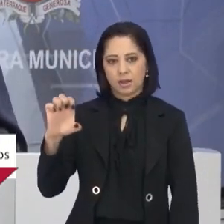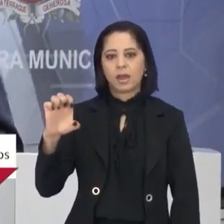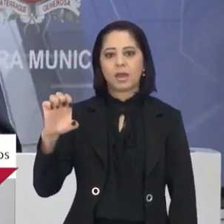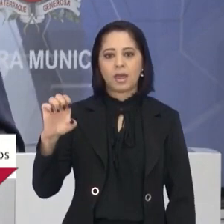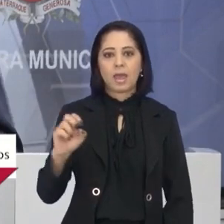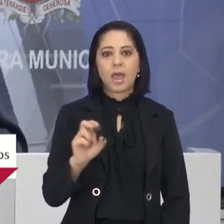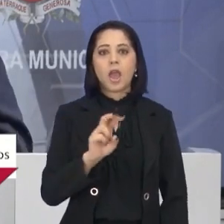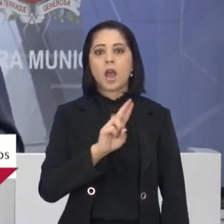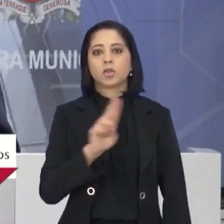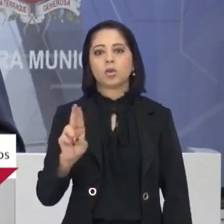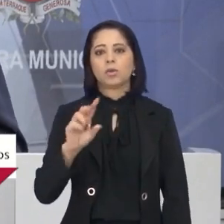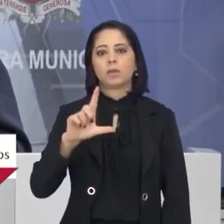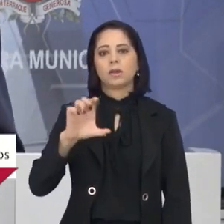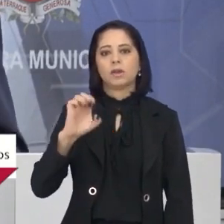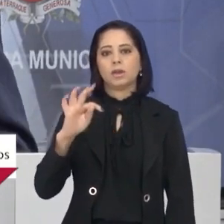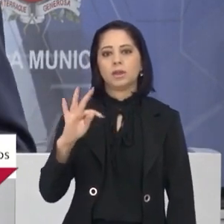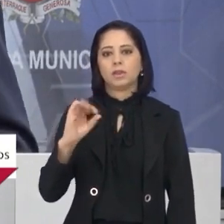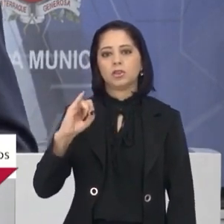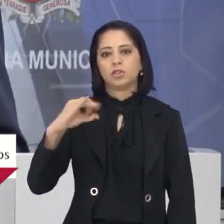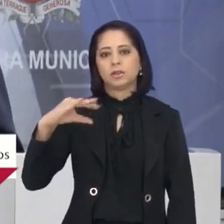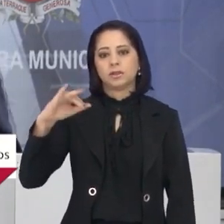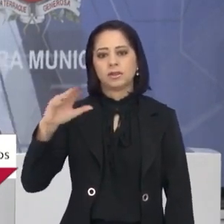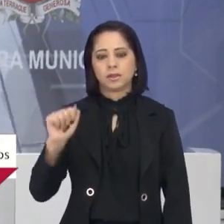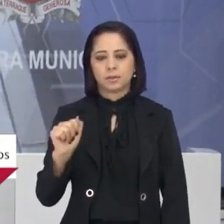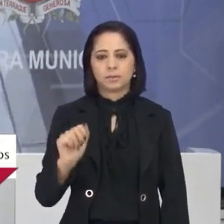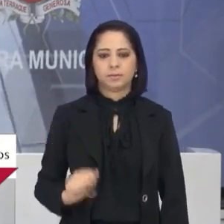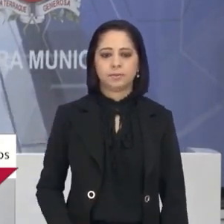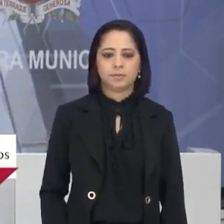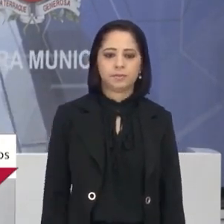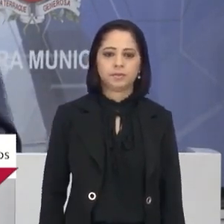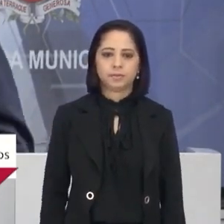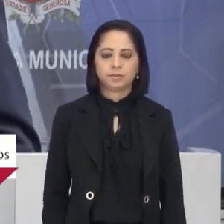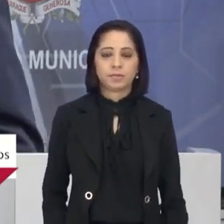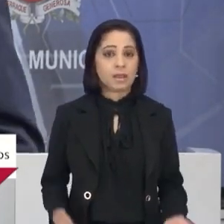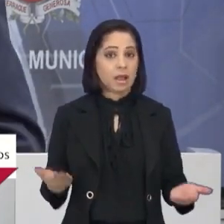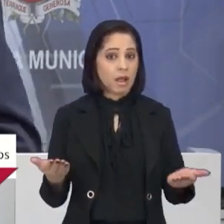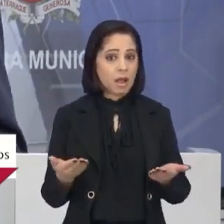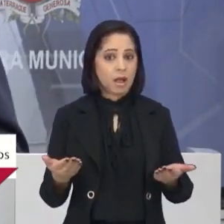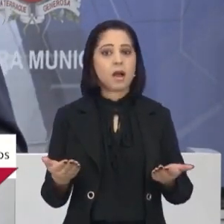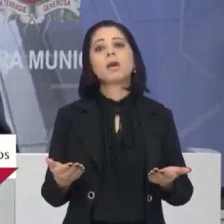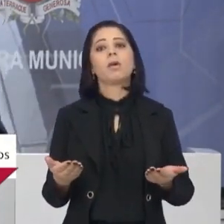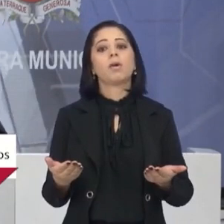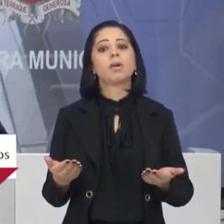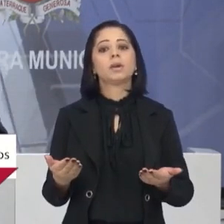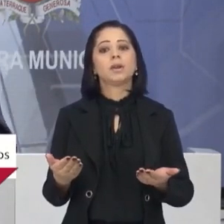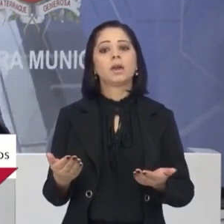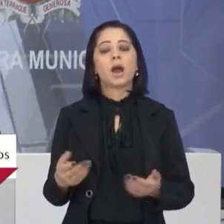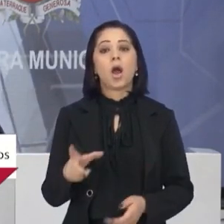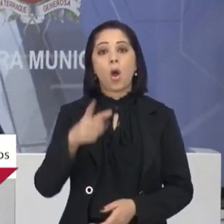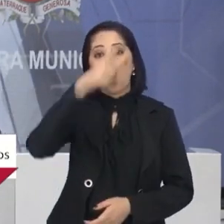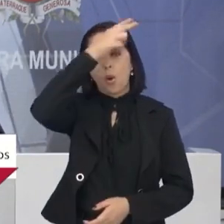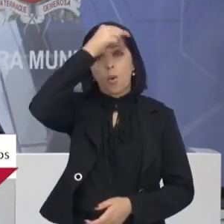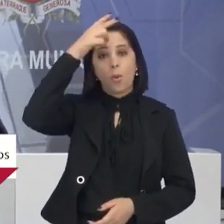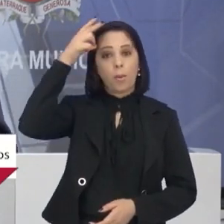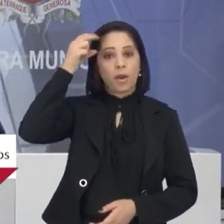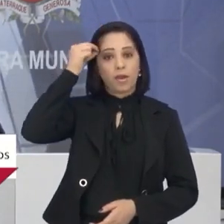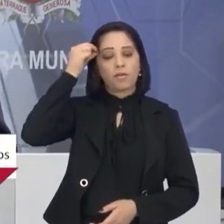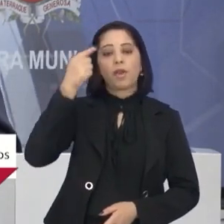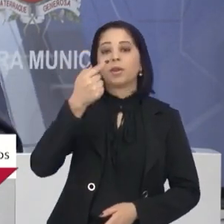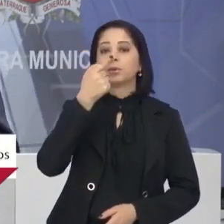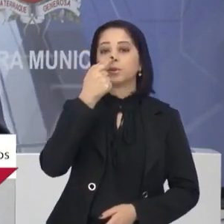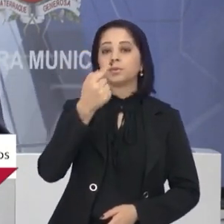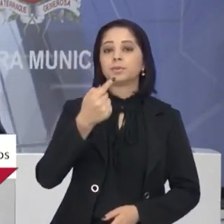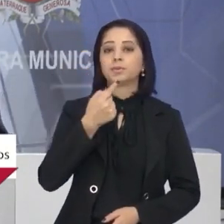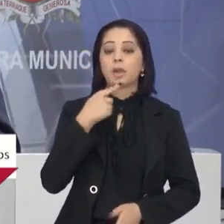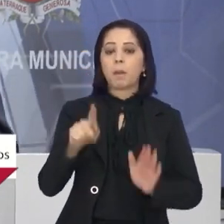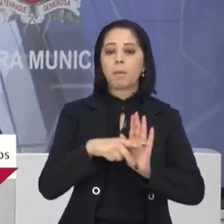Paulo D Letícia Formoso del Sim matuque féres vamos ouvir agora a saudação do prefeito da cidade de São José